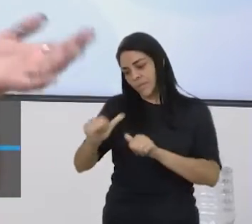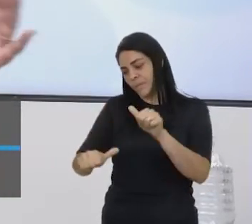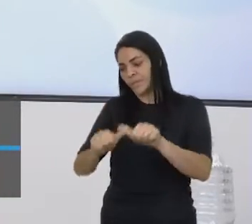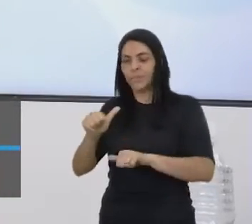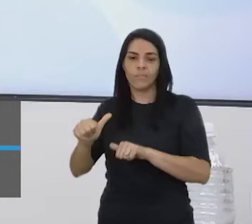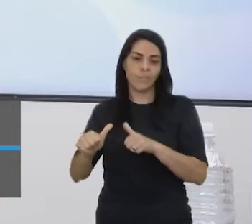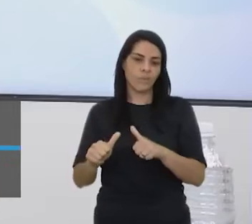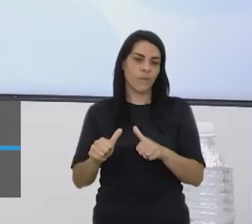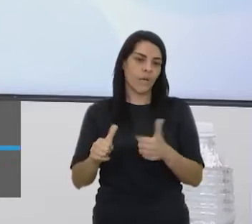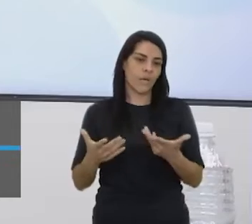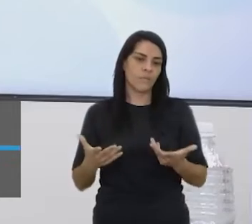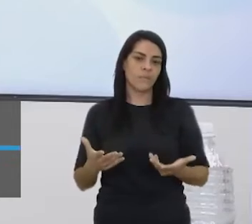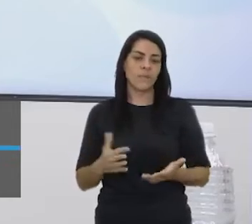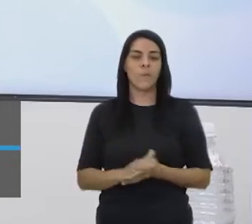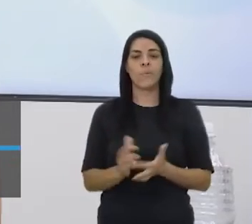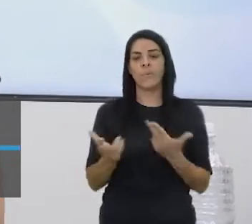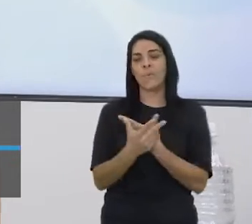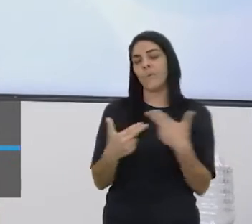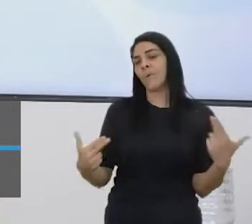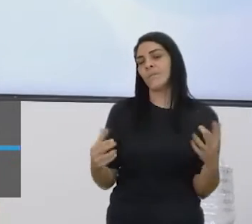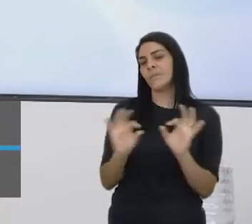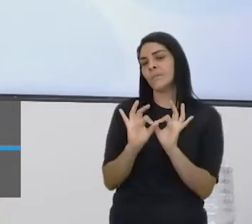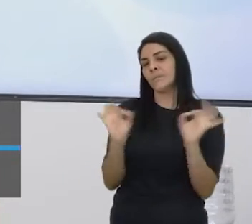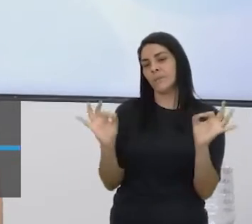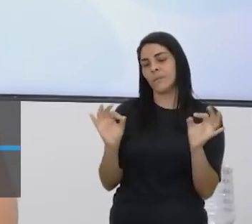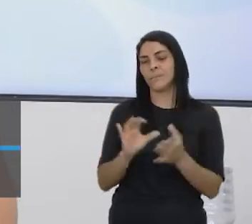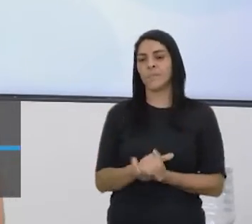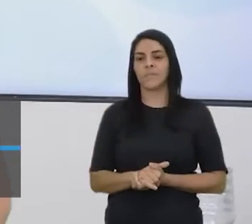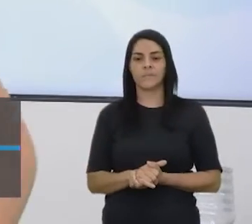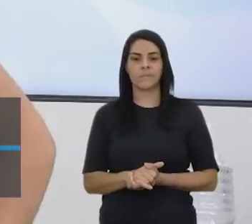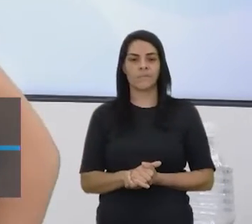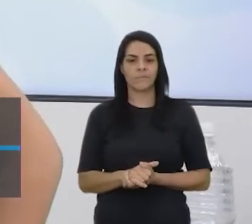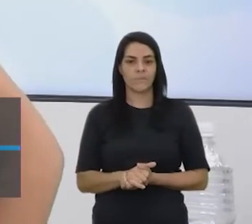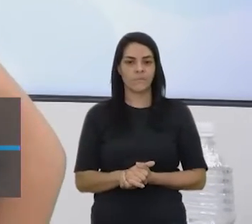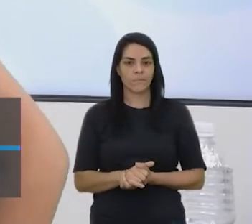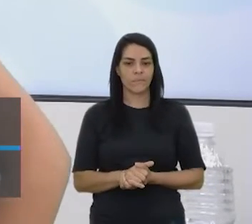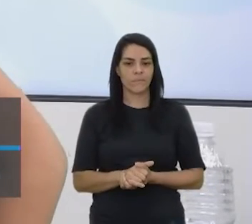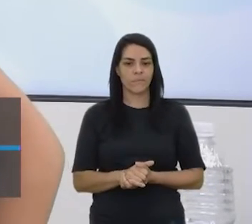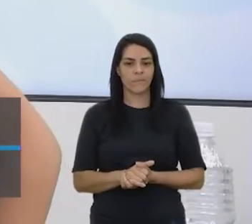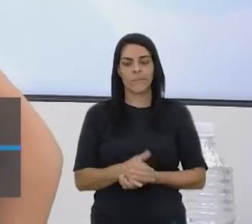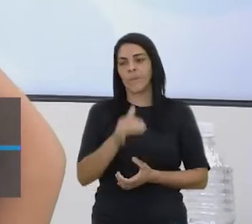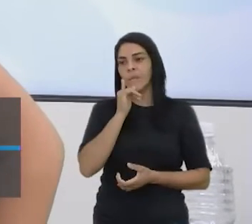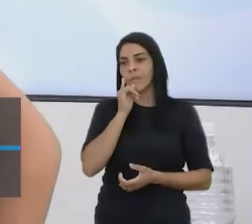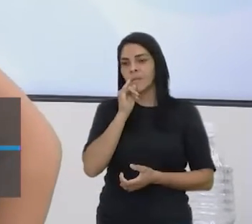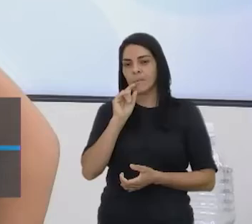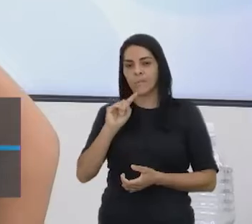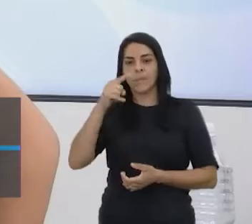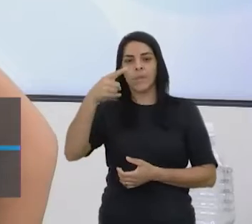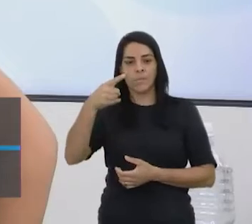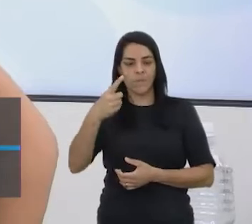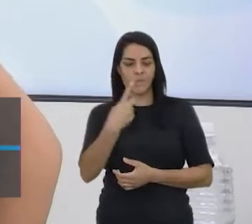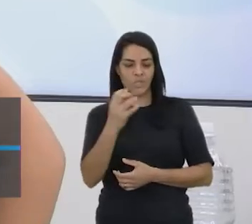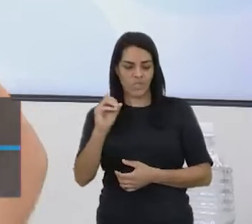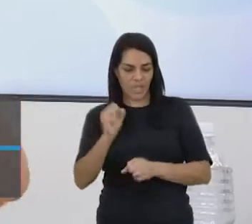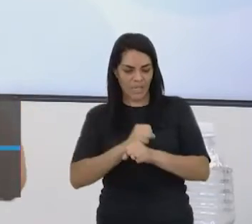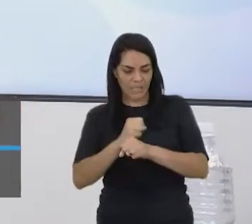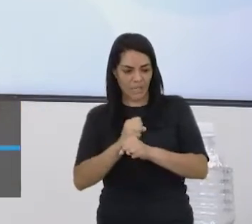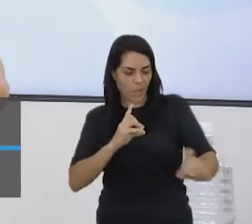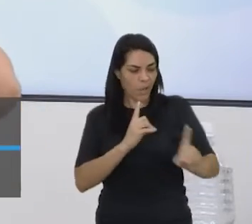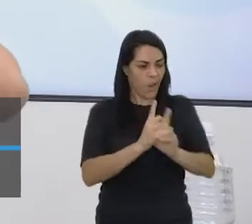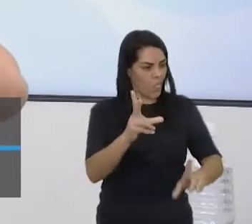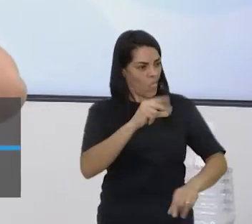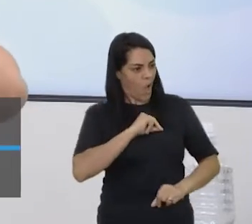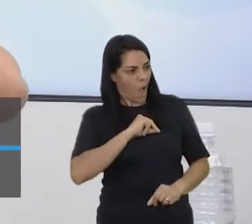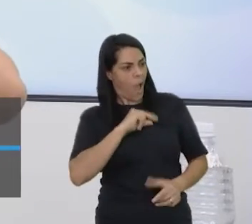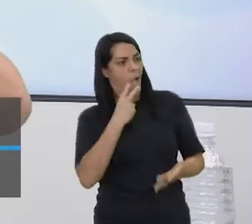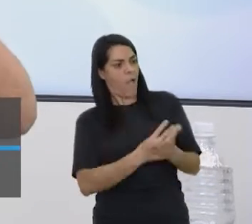assim que você vai encontrar me encontrar daqui 10 anos e falar meu Deus é a mesma pessoa né A não ser